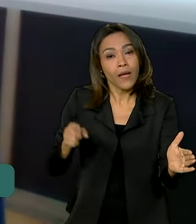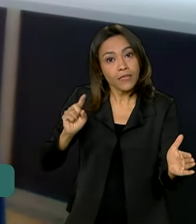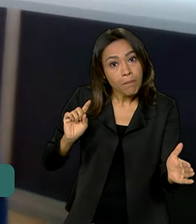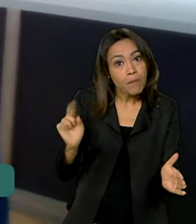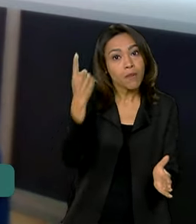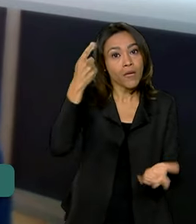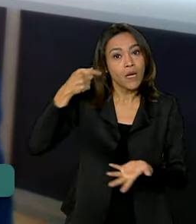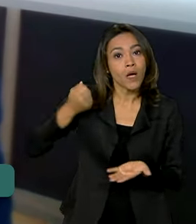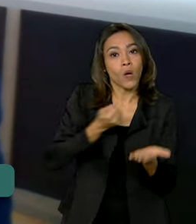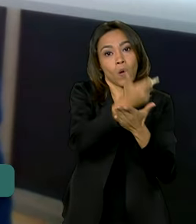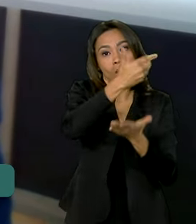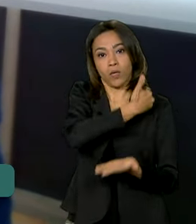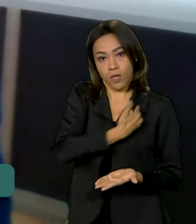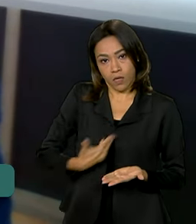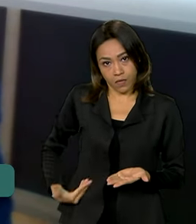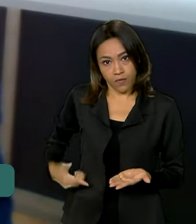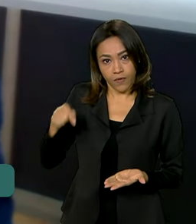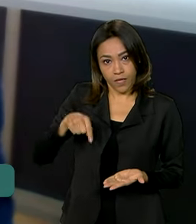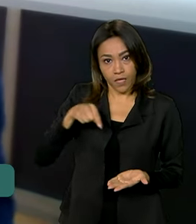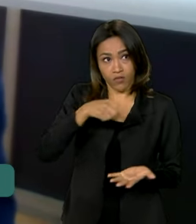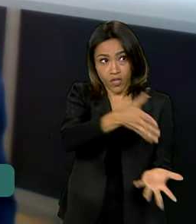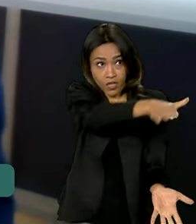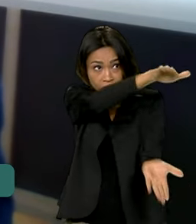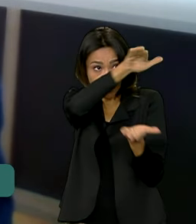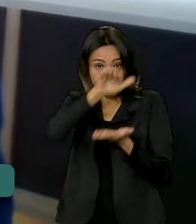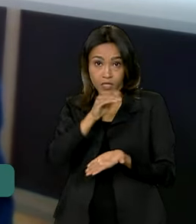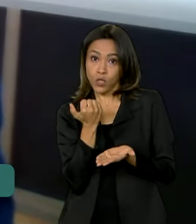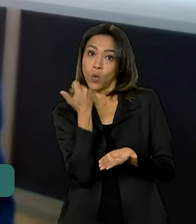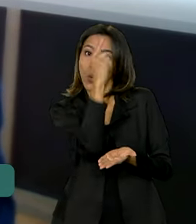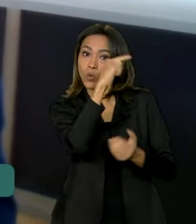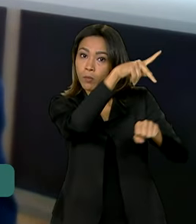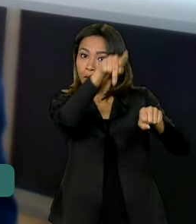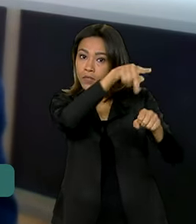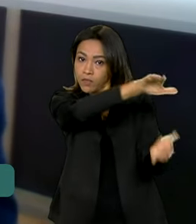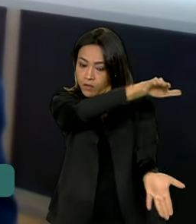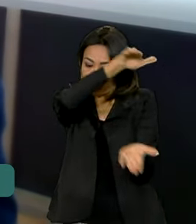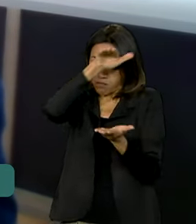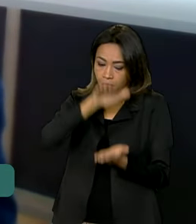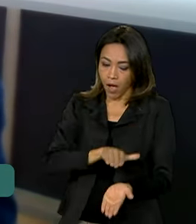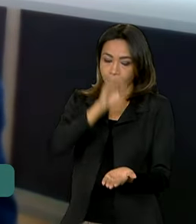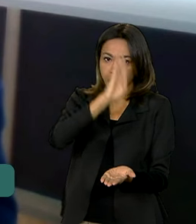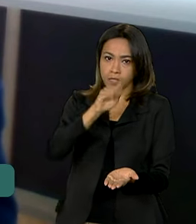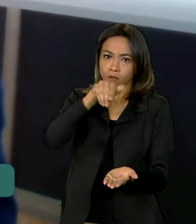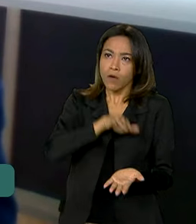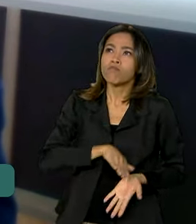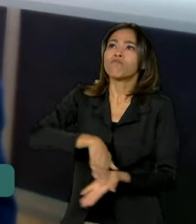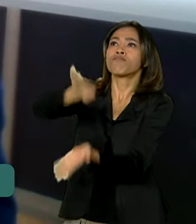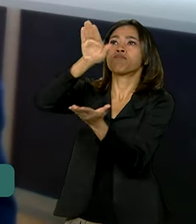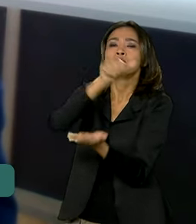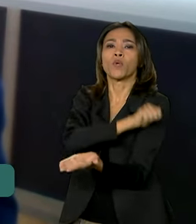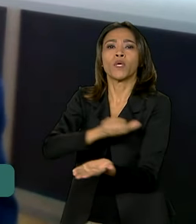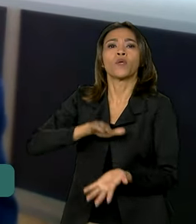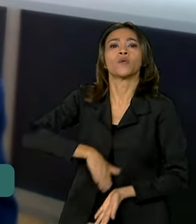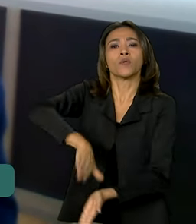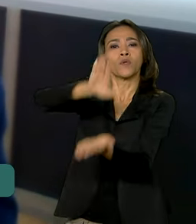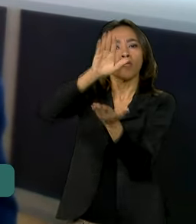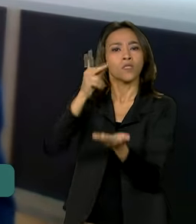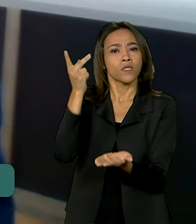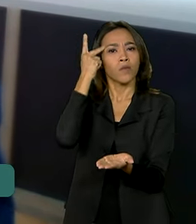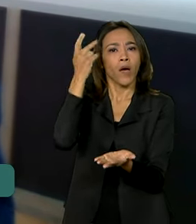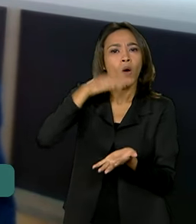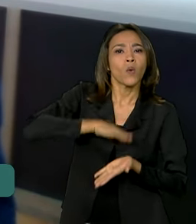compra Que Nós faremos do Arroz importado nós vamos enviar para o Rio de Janeiro para São Paulo para Minas